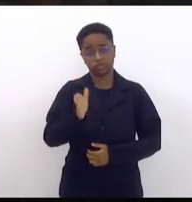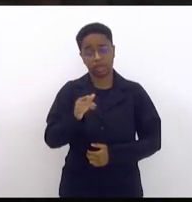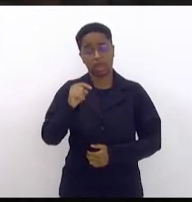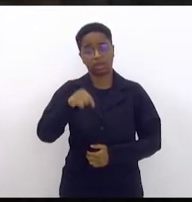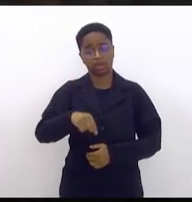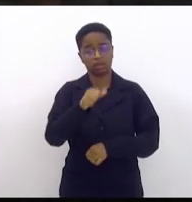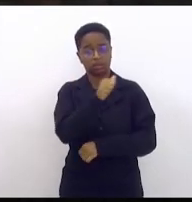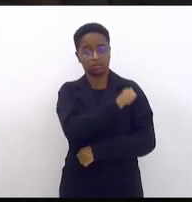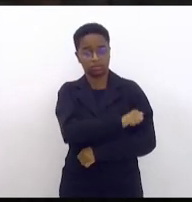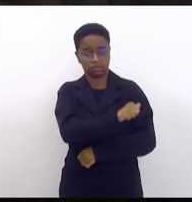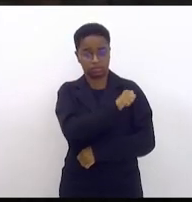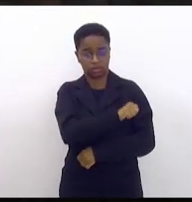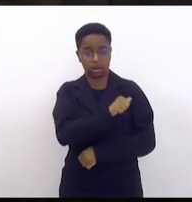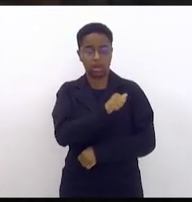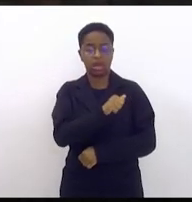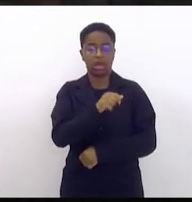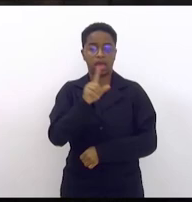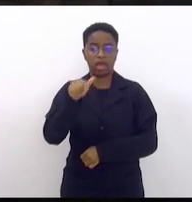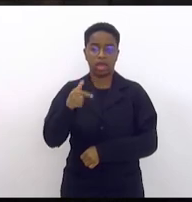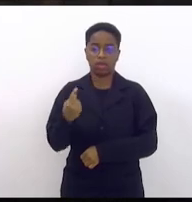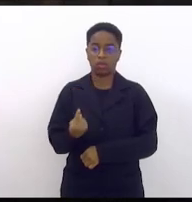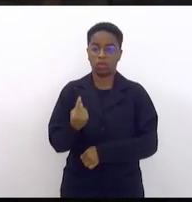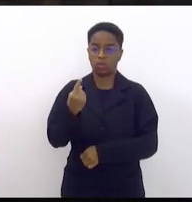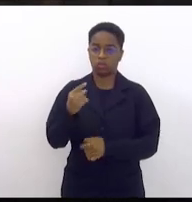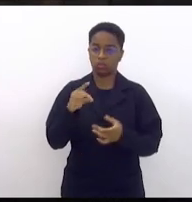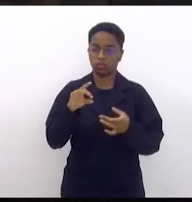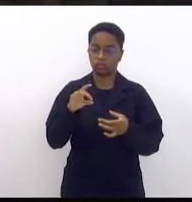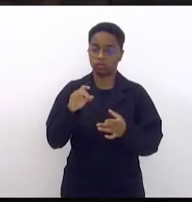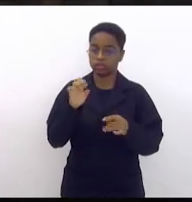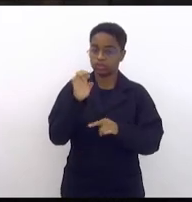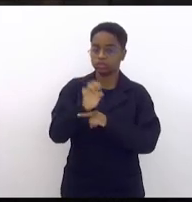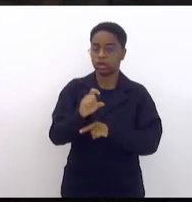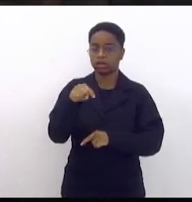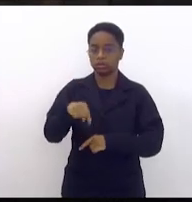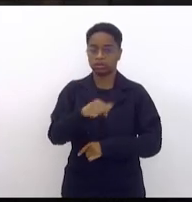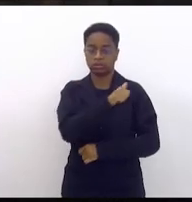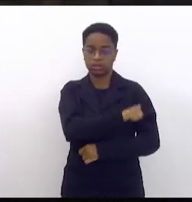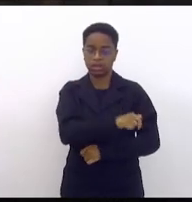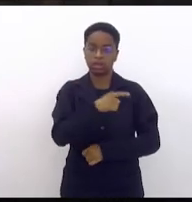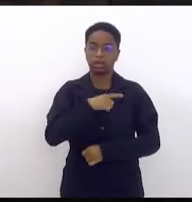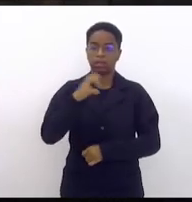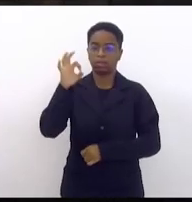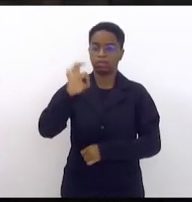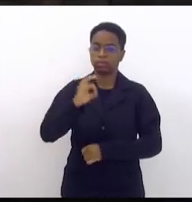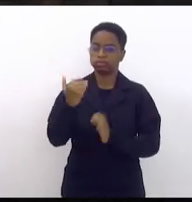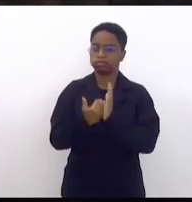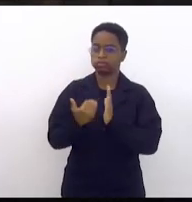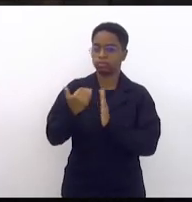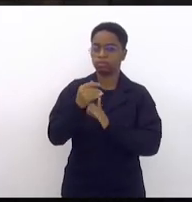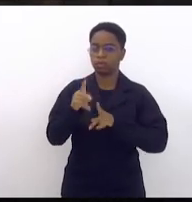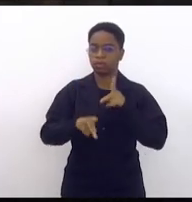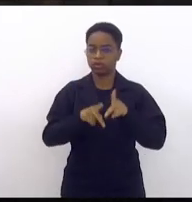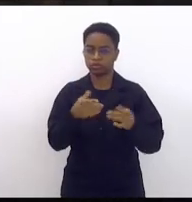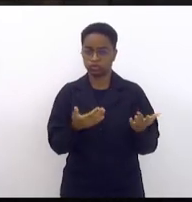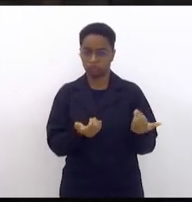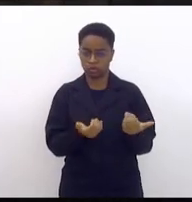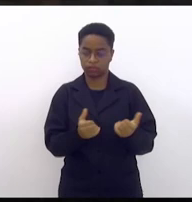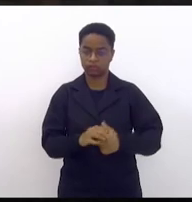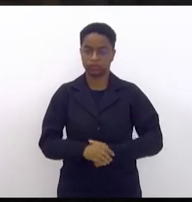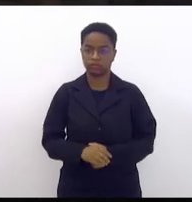de Janeiro é um dos Estados da Federação com maior percentual de população jovem